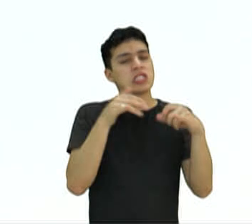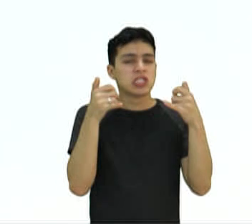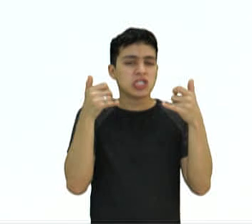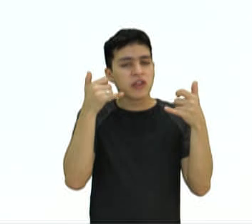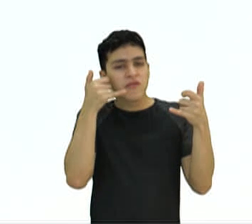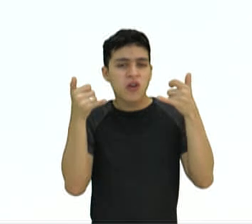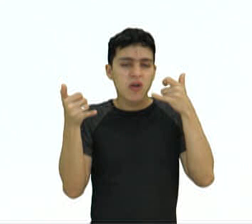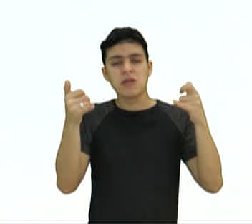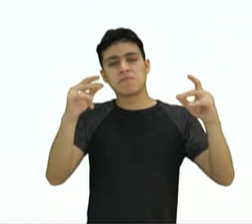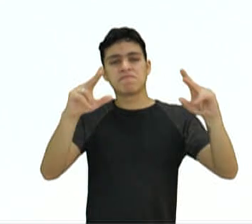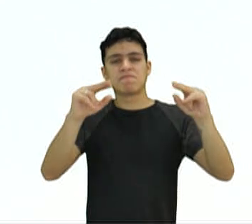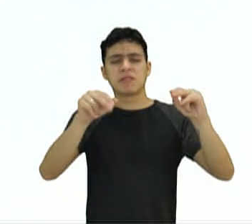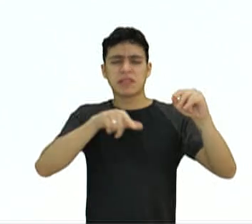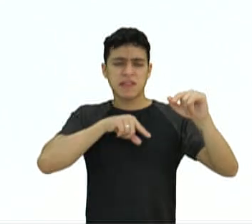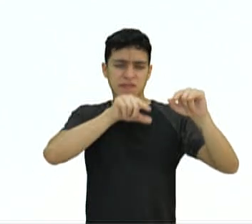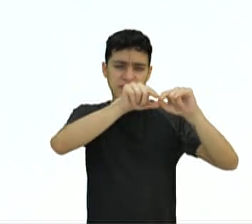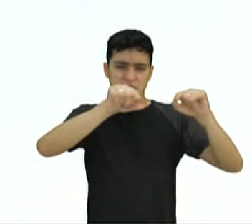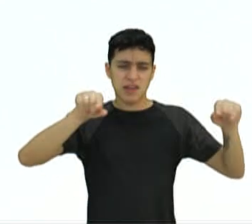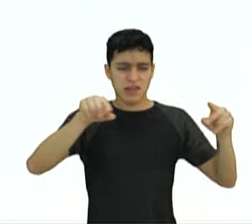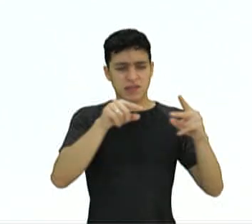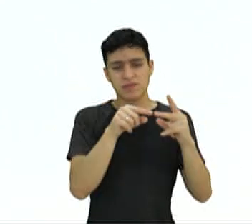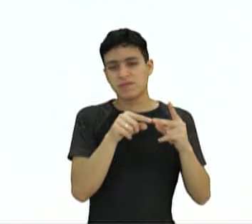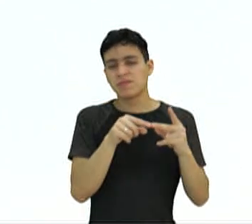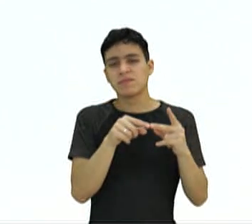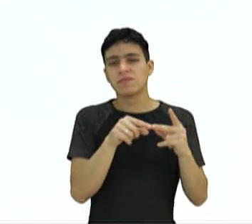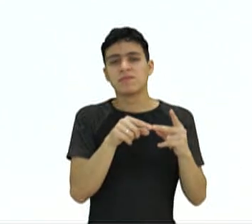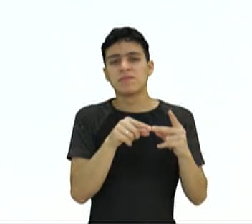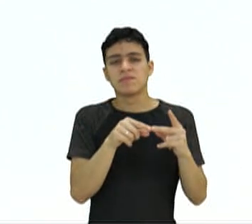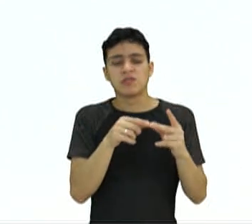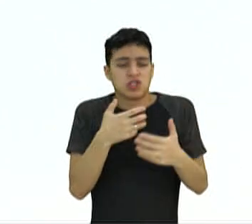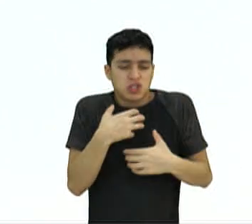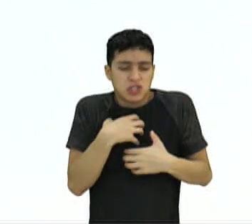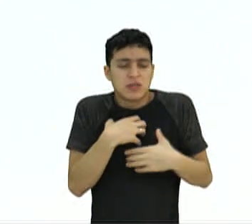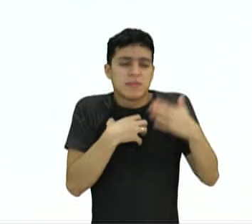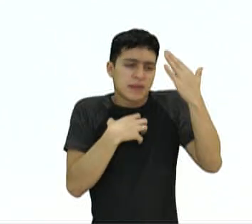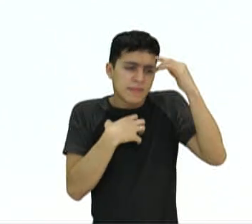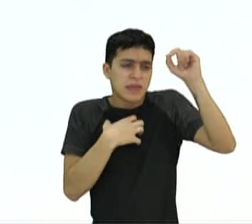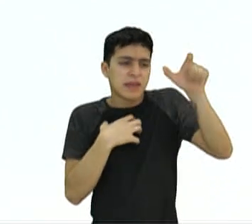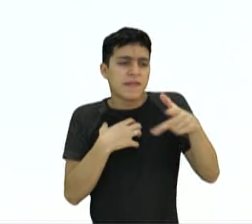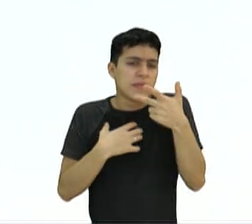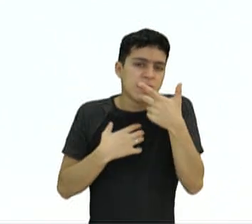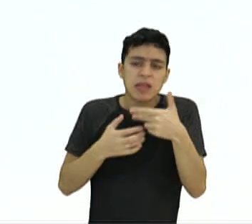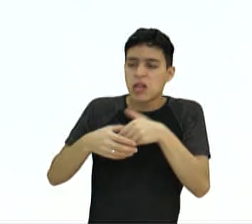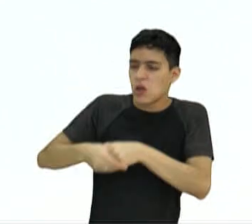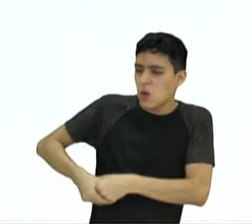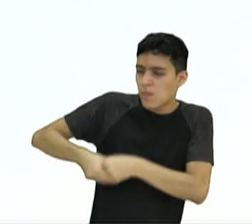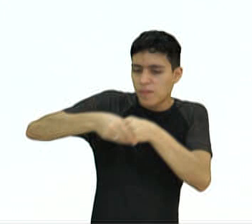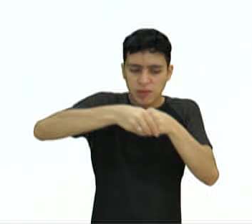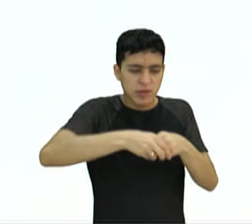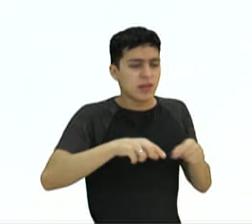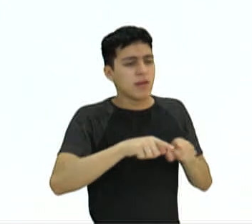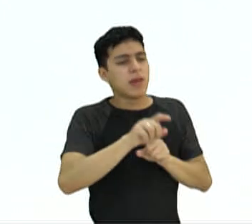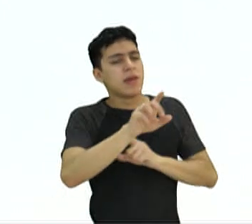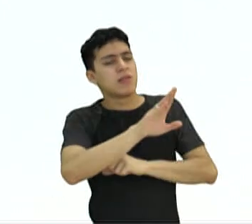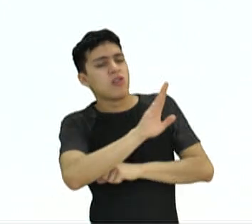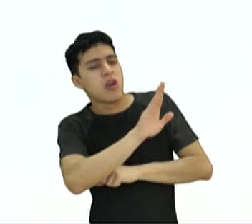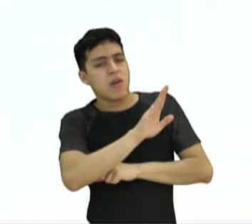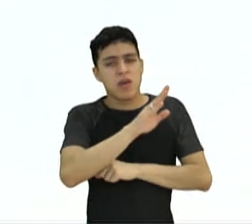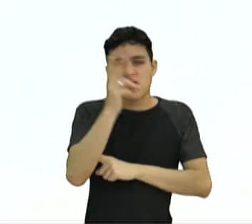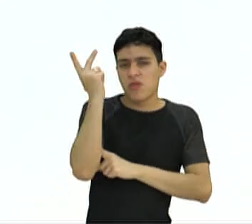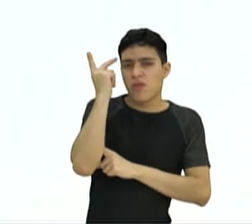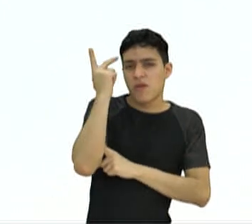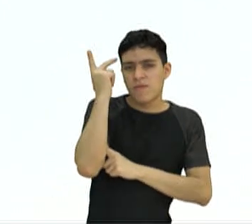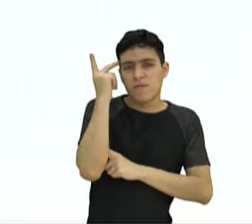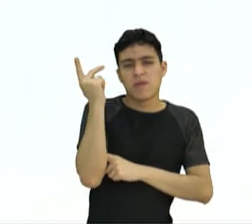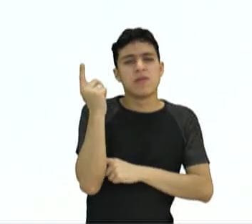usar frases ou expressões para identificação de quem fala, cumprimentos e despedidas. Também é comum usar sons